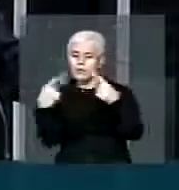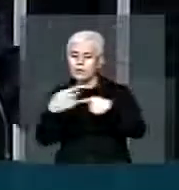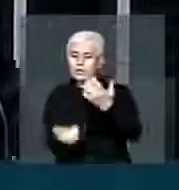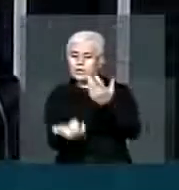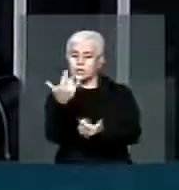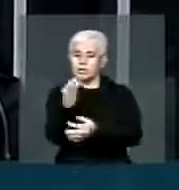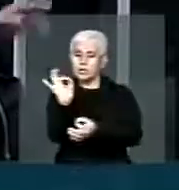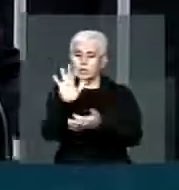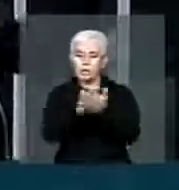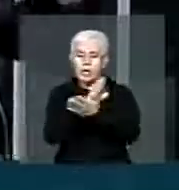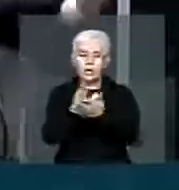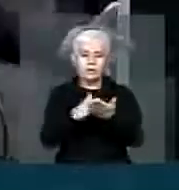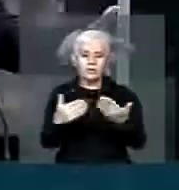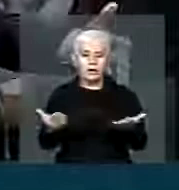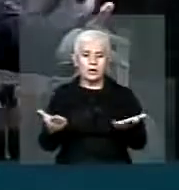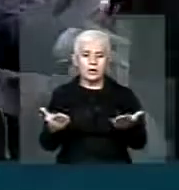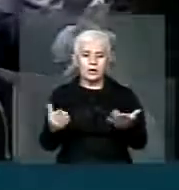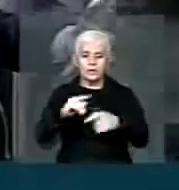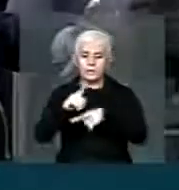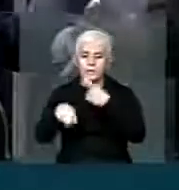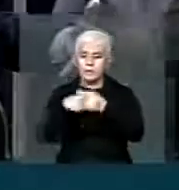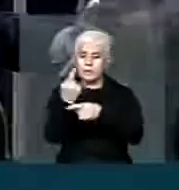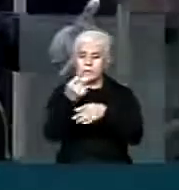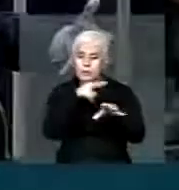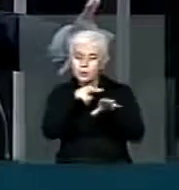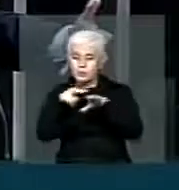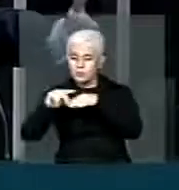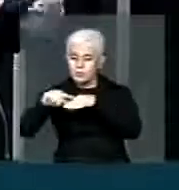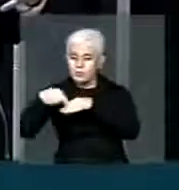dia? E uma semana depois